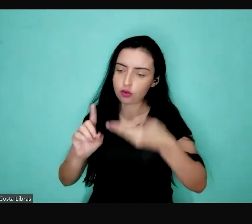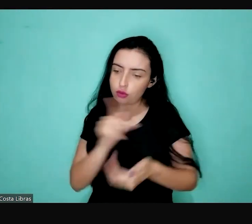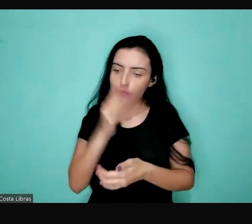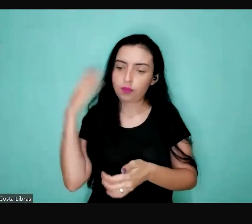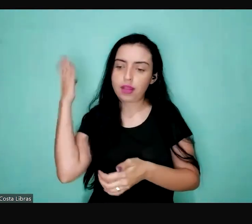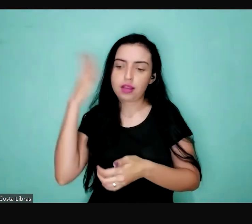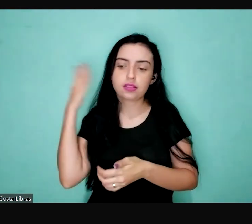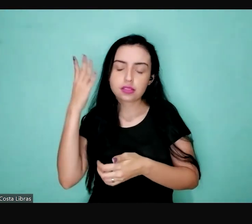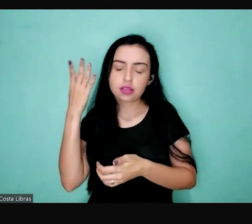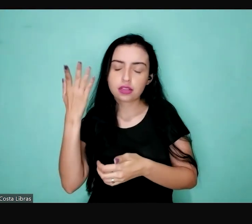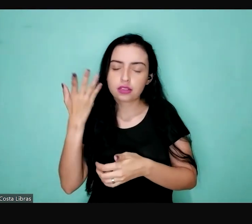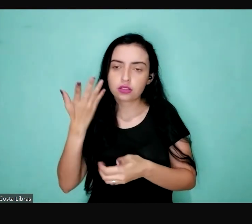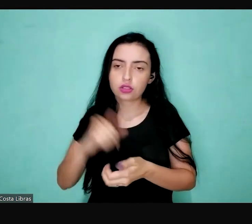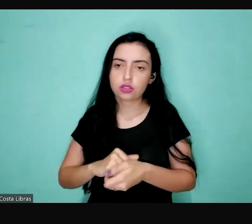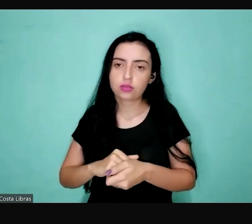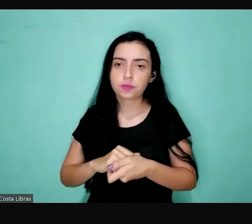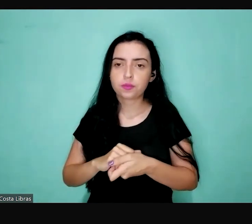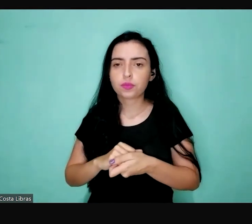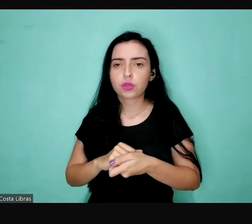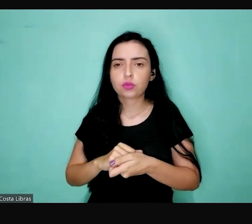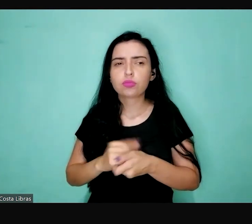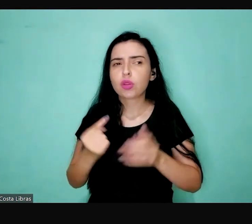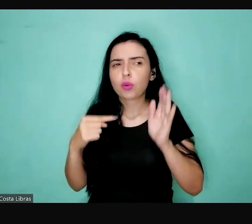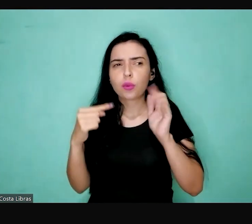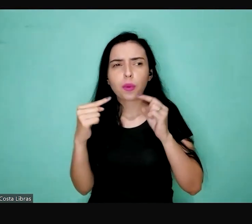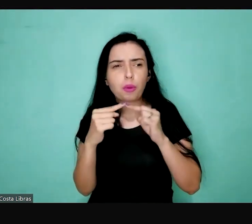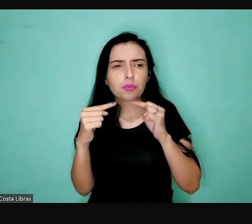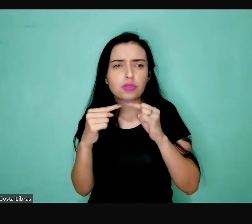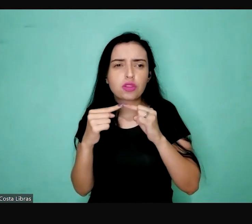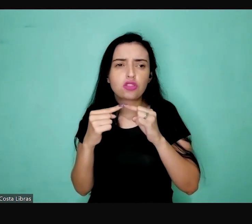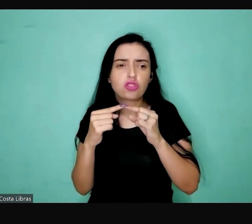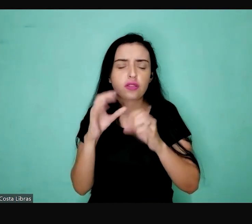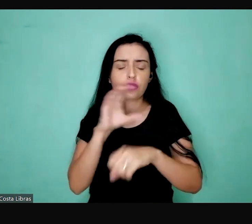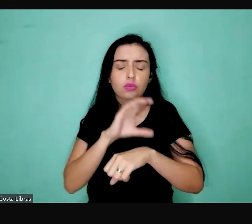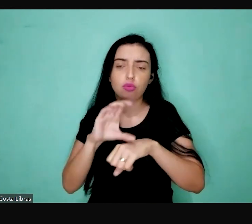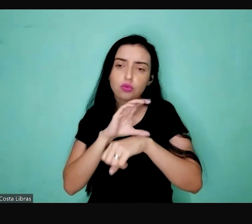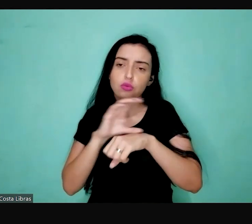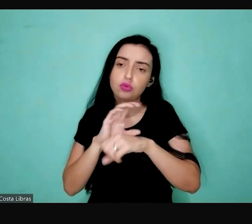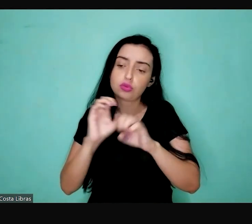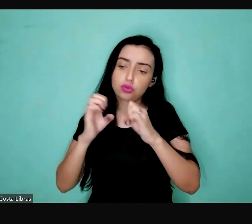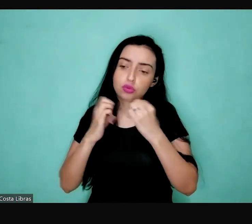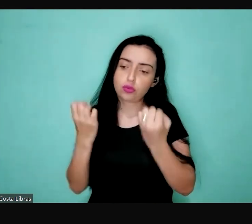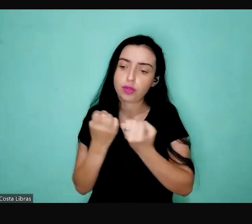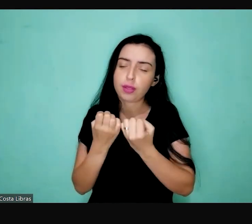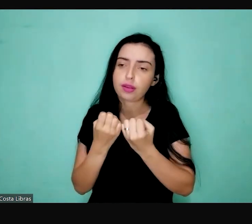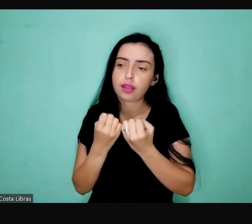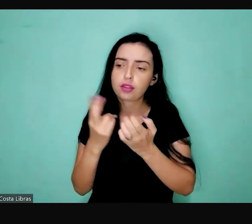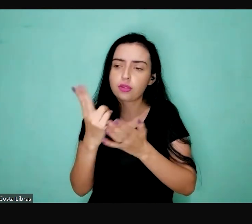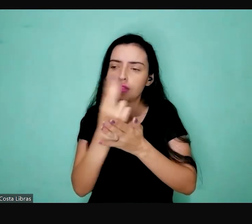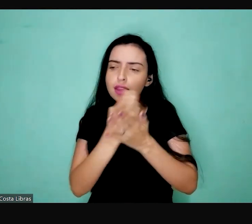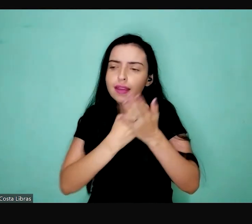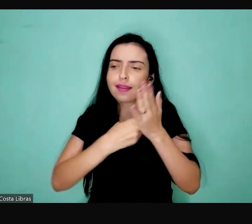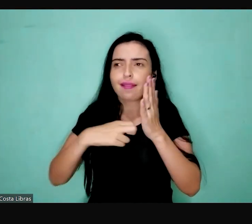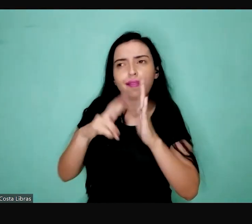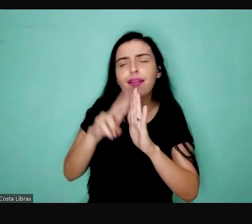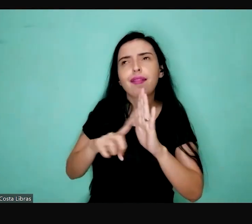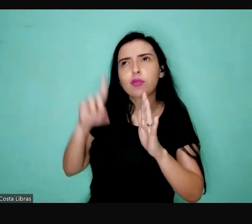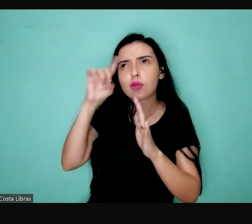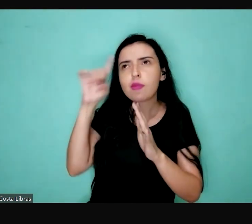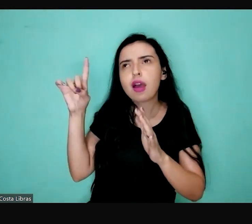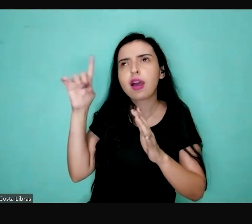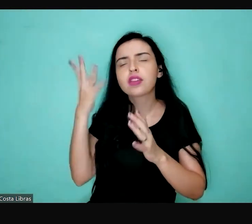palestrante. O propósito desse curso, desse evento, foi desenhado a partir da